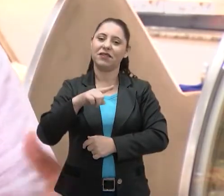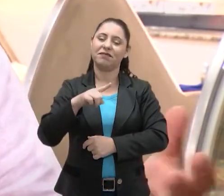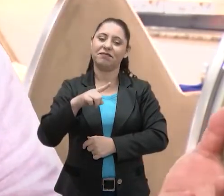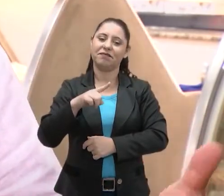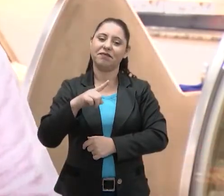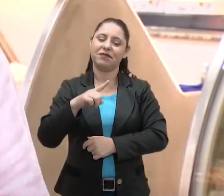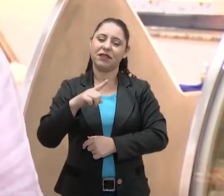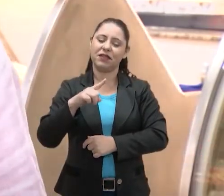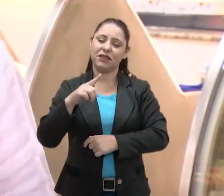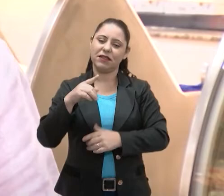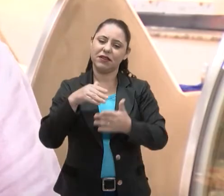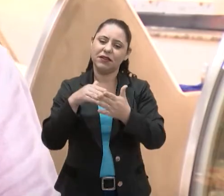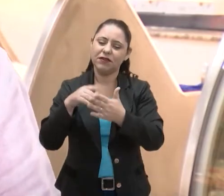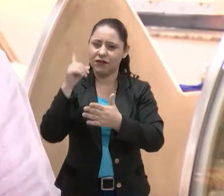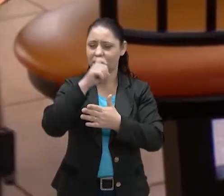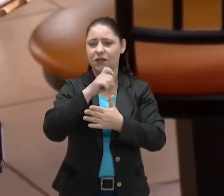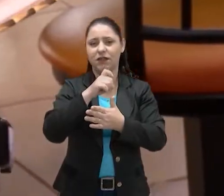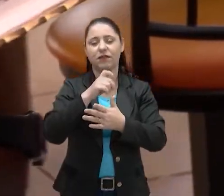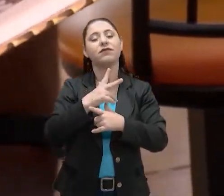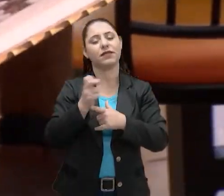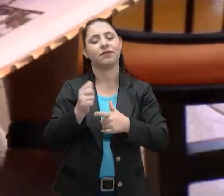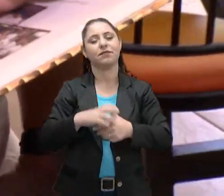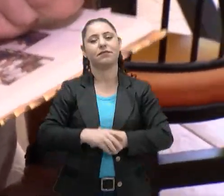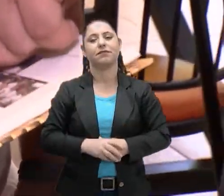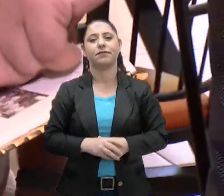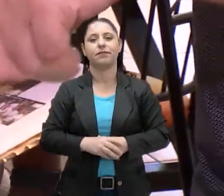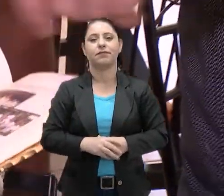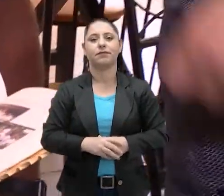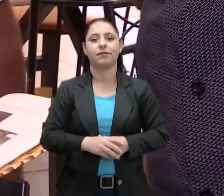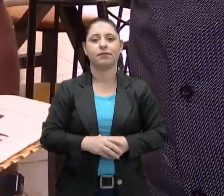vale a pena qualquer sacrifício, né?